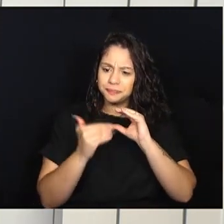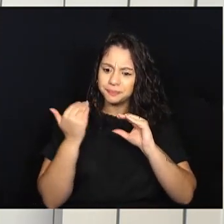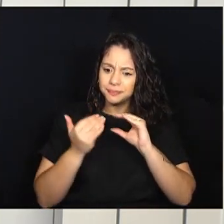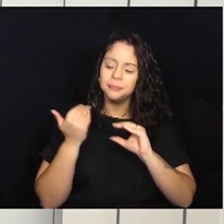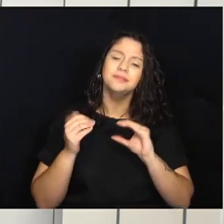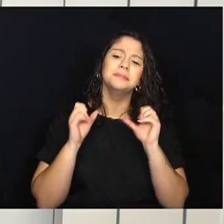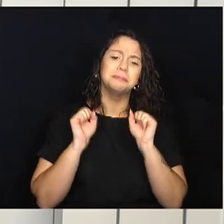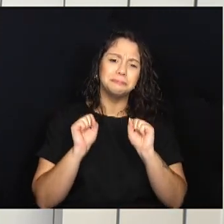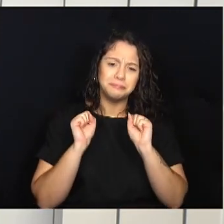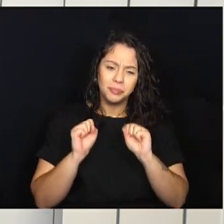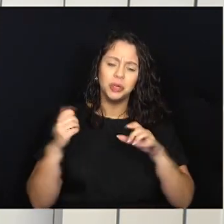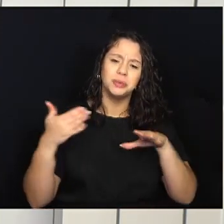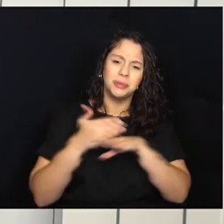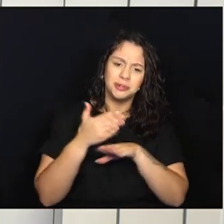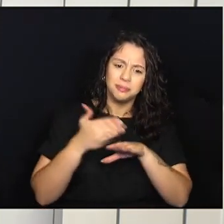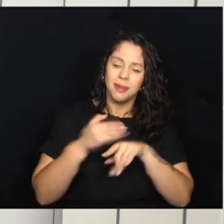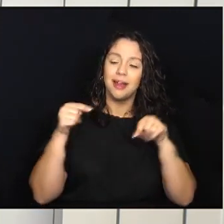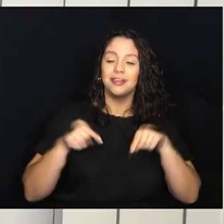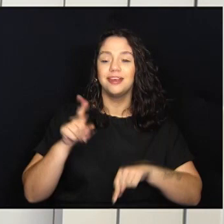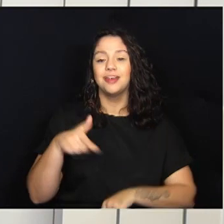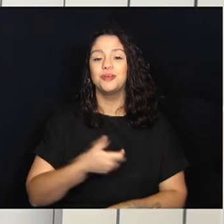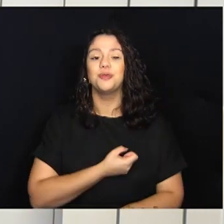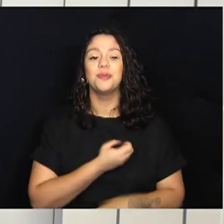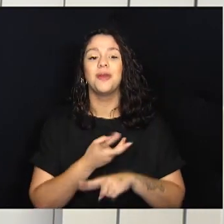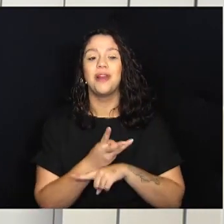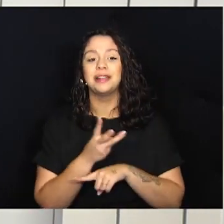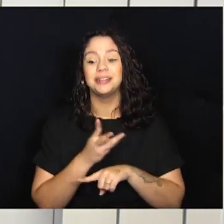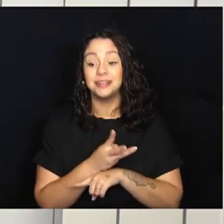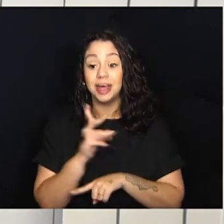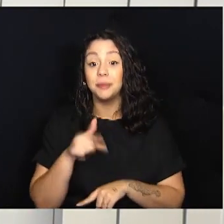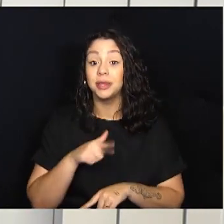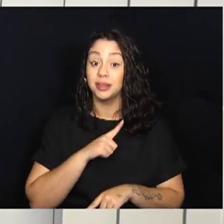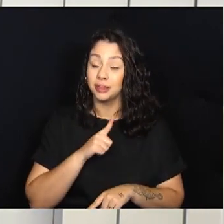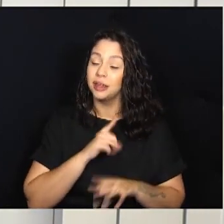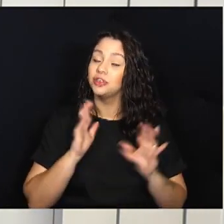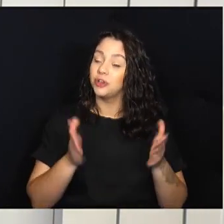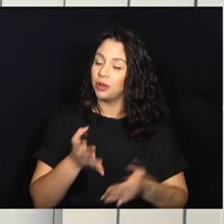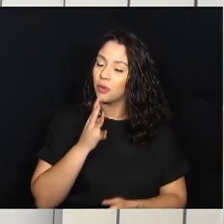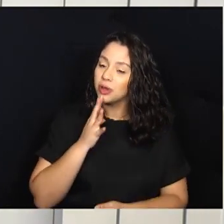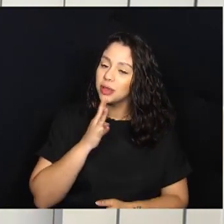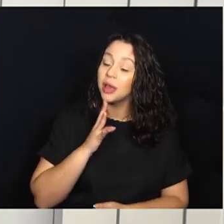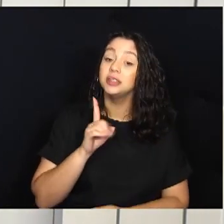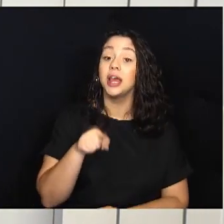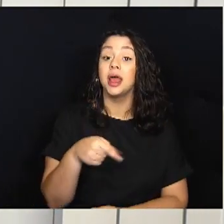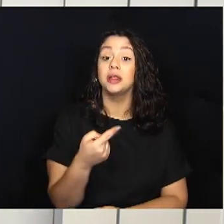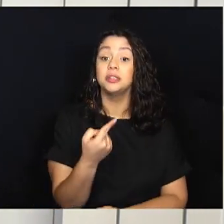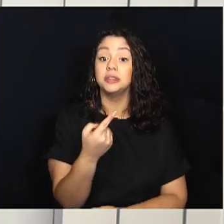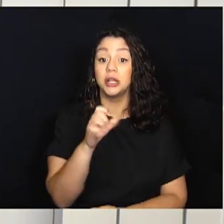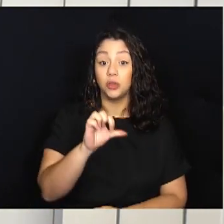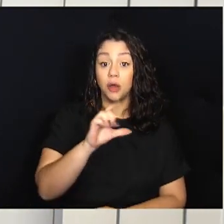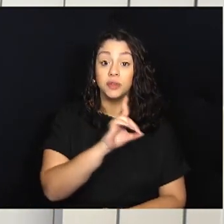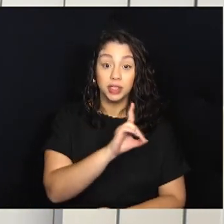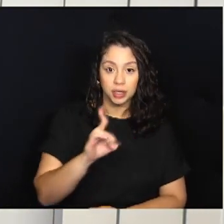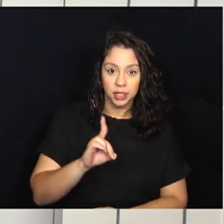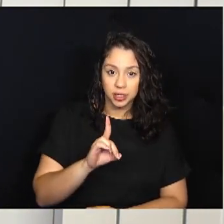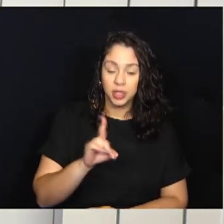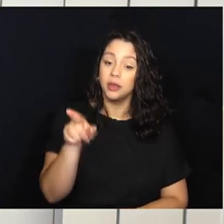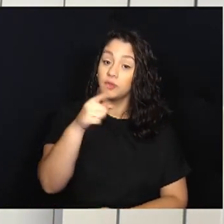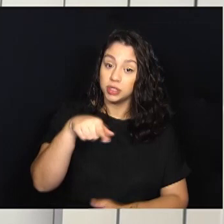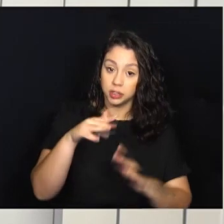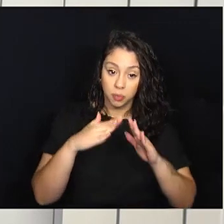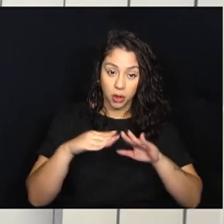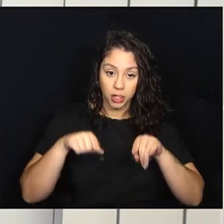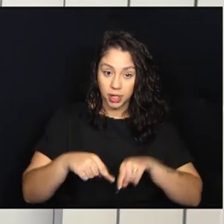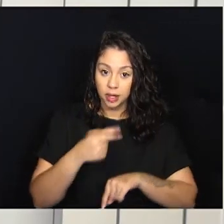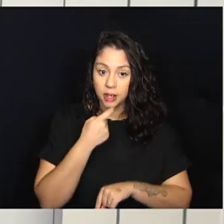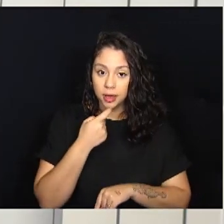a sua participação para o número do nosso WhatsApp que você já conhece. 19 é o nosso DDD, para você que é de Campinas